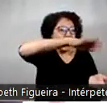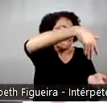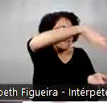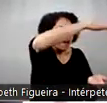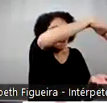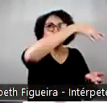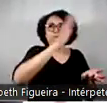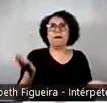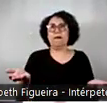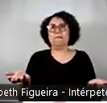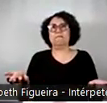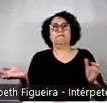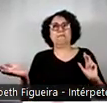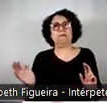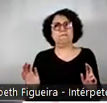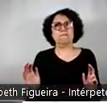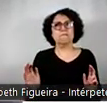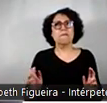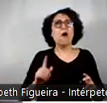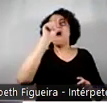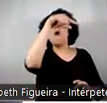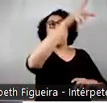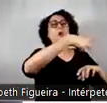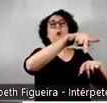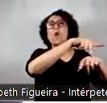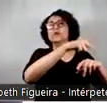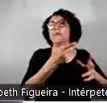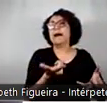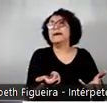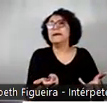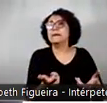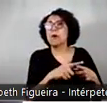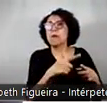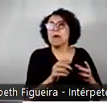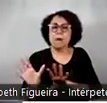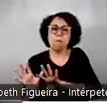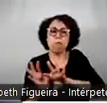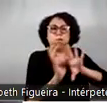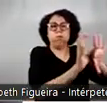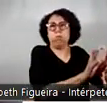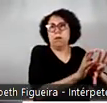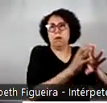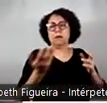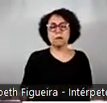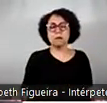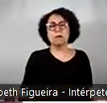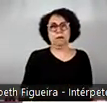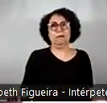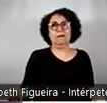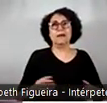que os lucros, né, inclusive dessa empresa transnacional, elas não ficam no Brasil, né? Elas vão para outro